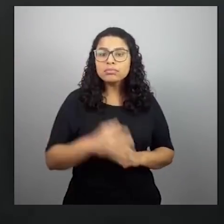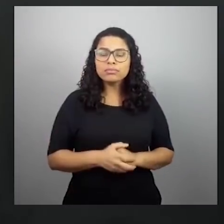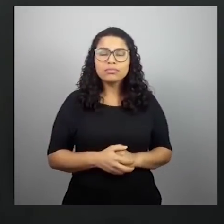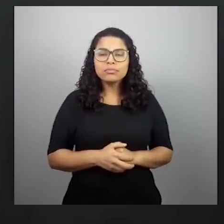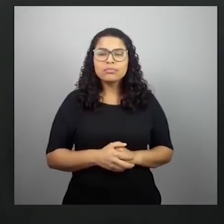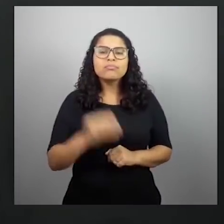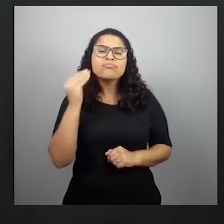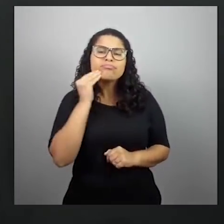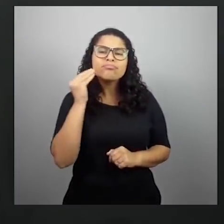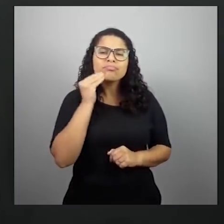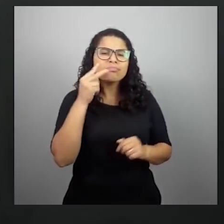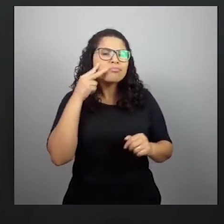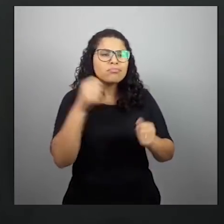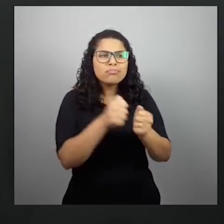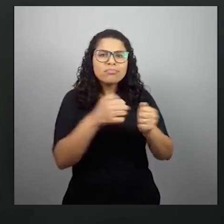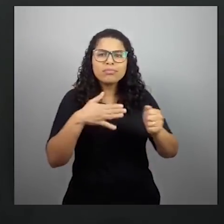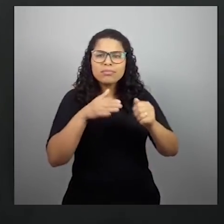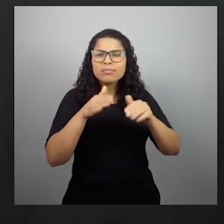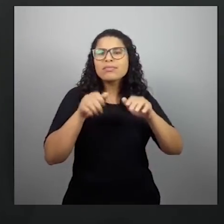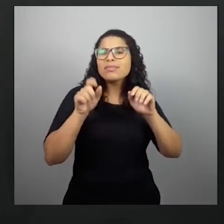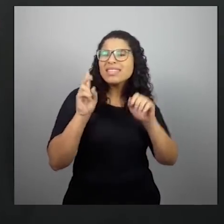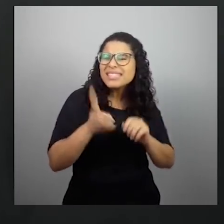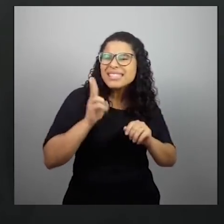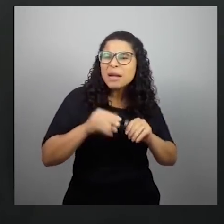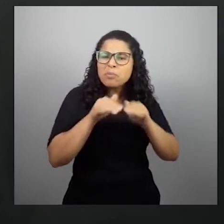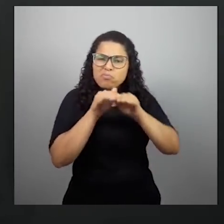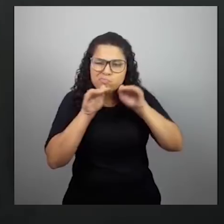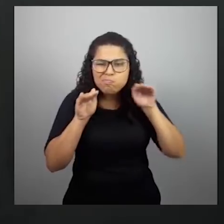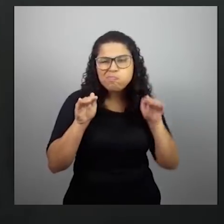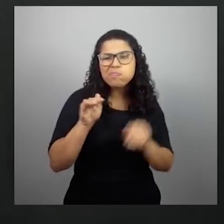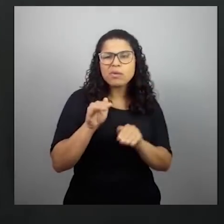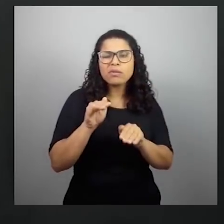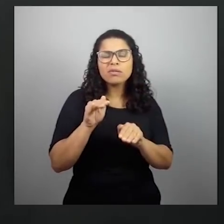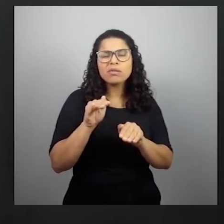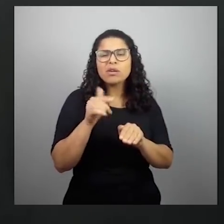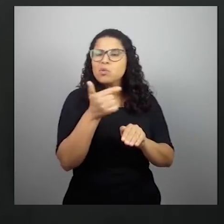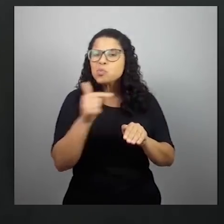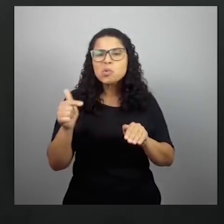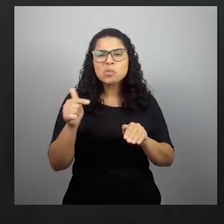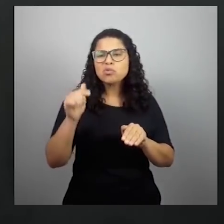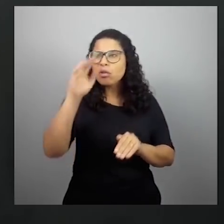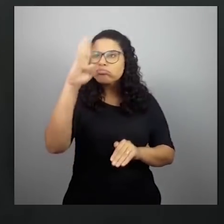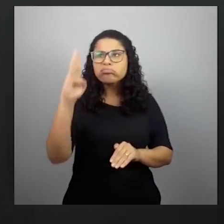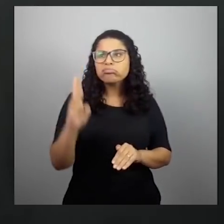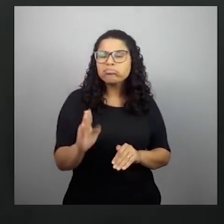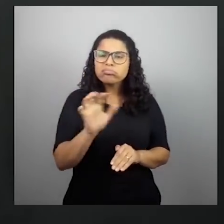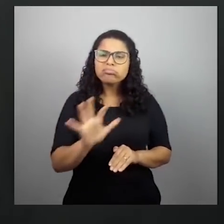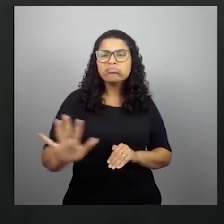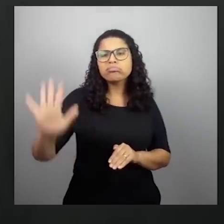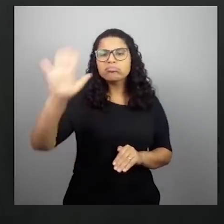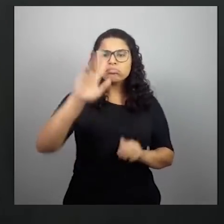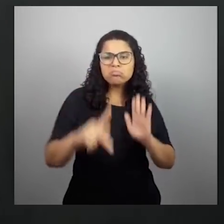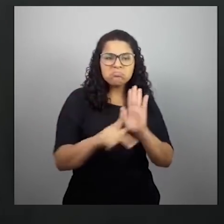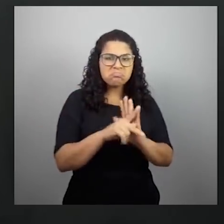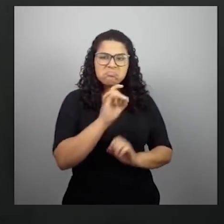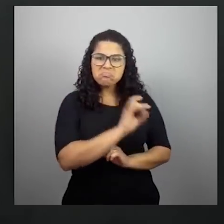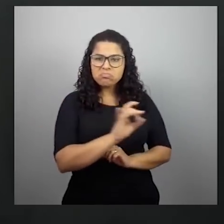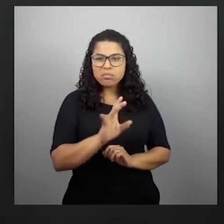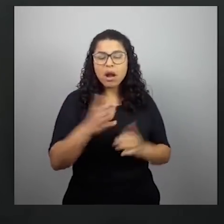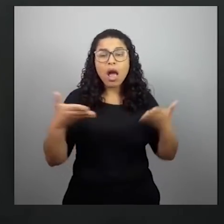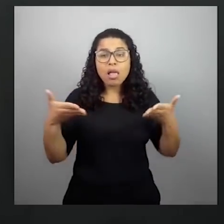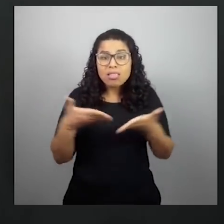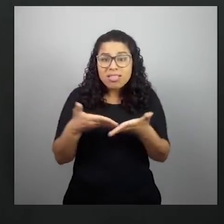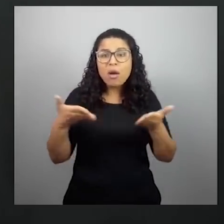uma posição como se fosse inferior, né, sem a cidadania plena, o que é muito complicado e é uma ameaça